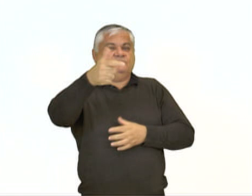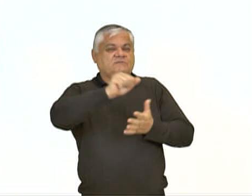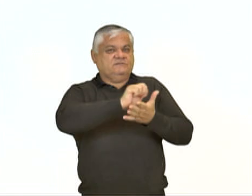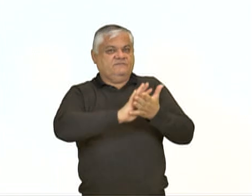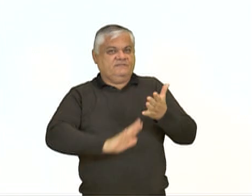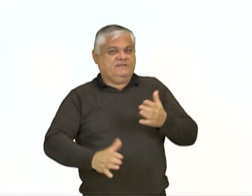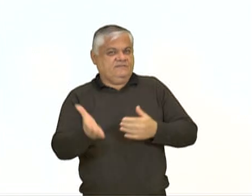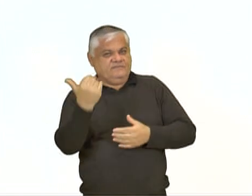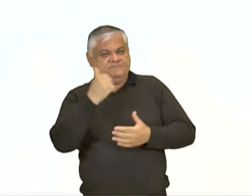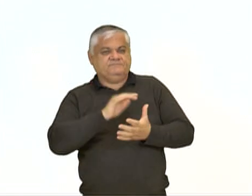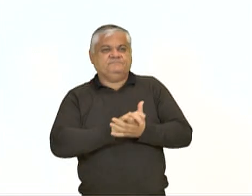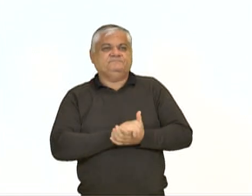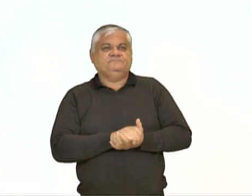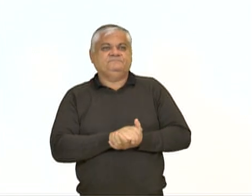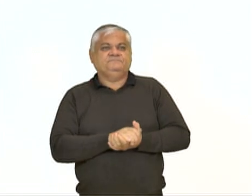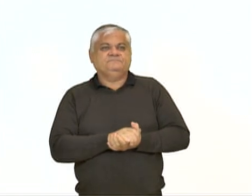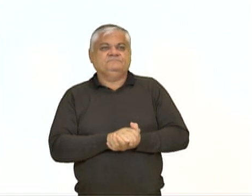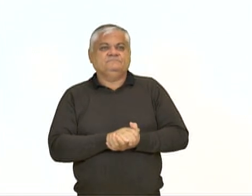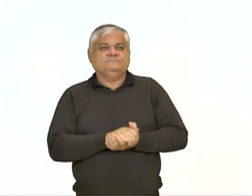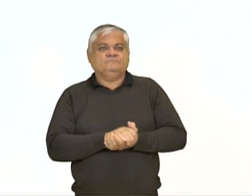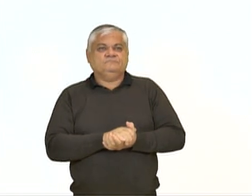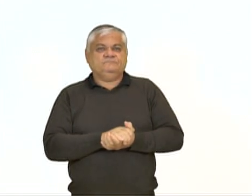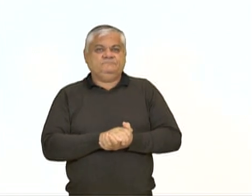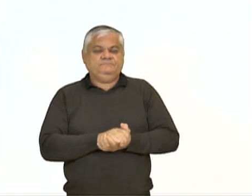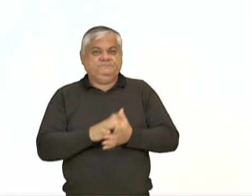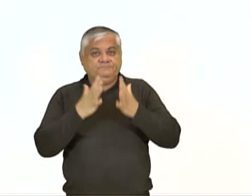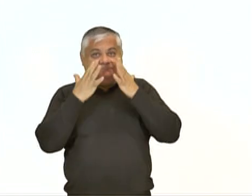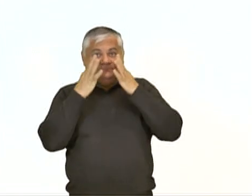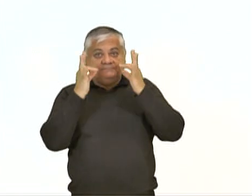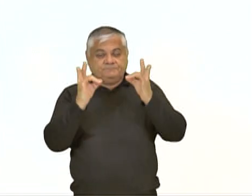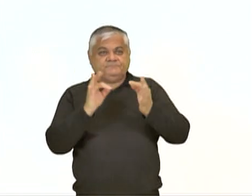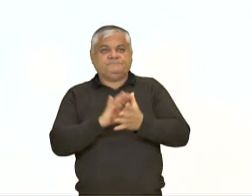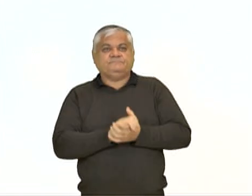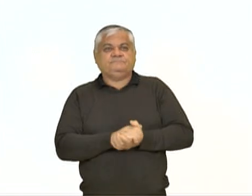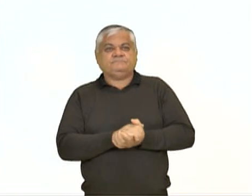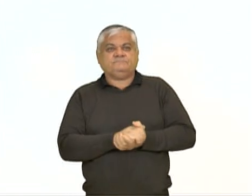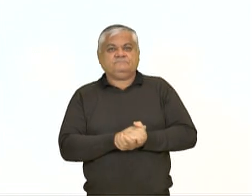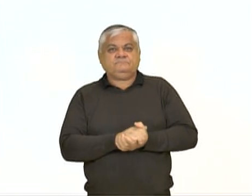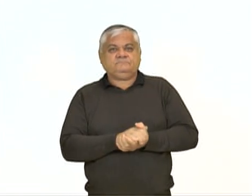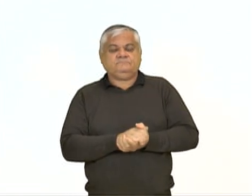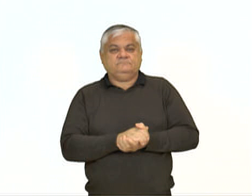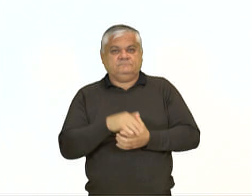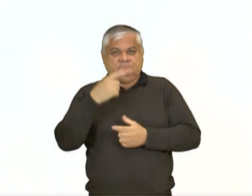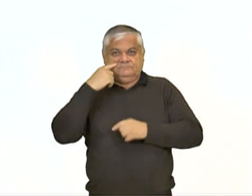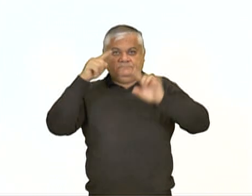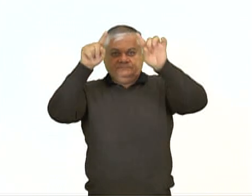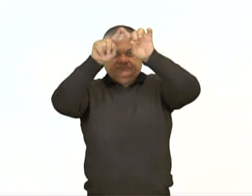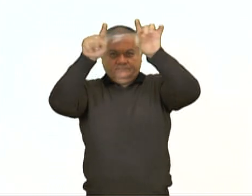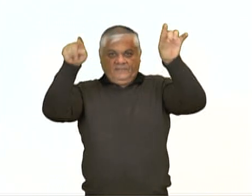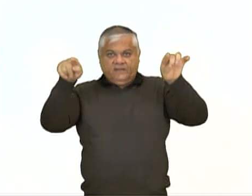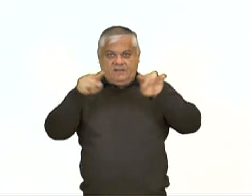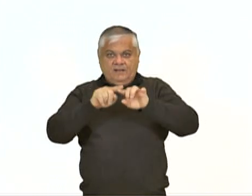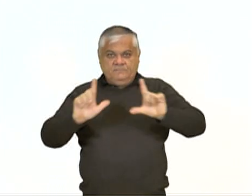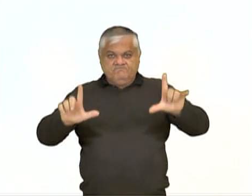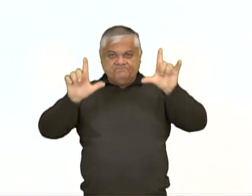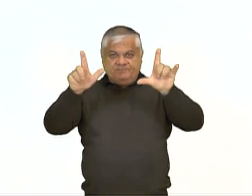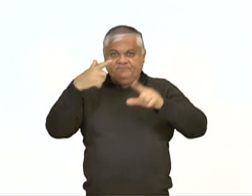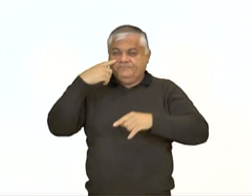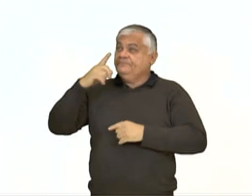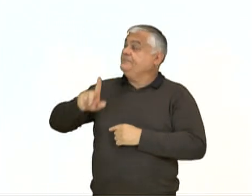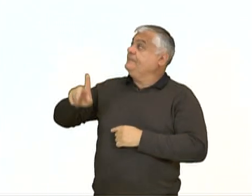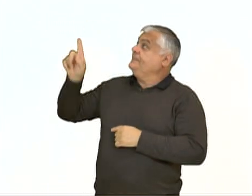uma atividade, meu povo? Vamos prestar muita atenção aqui. Nós temos um quadro aqui nesse exercício que ele